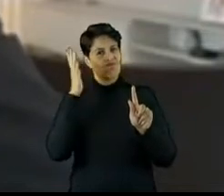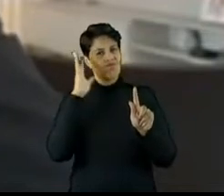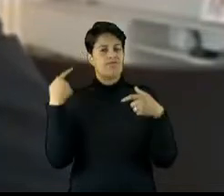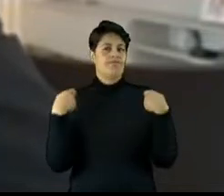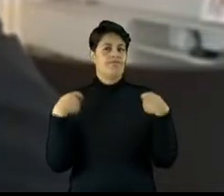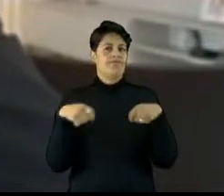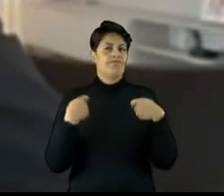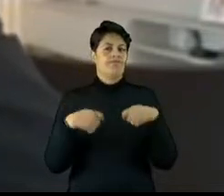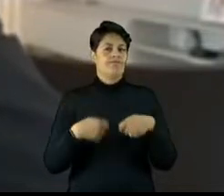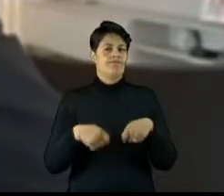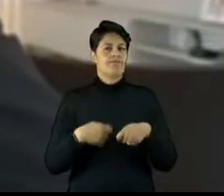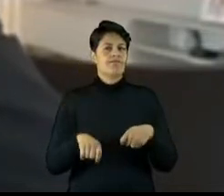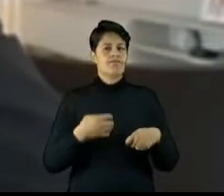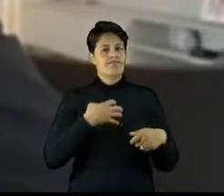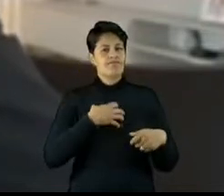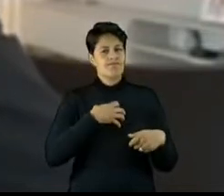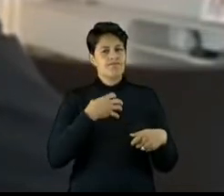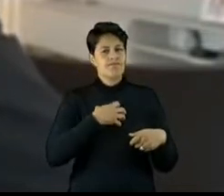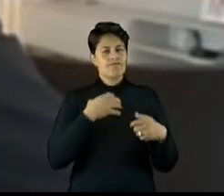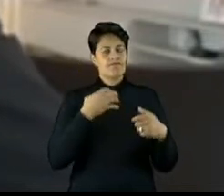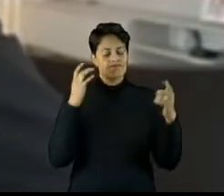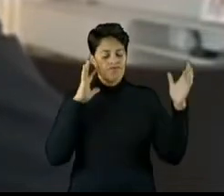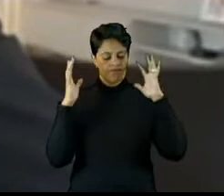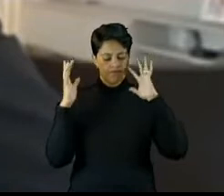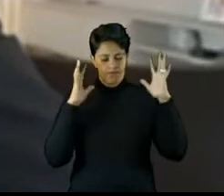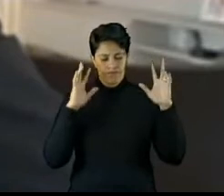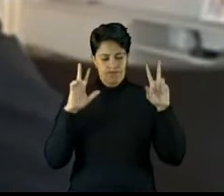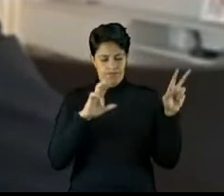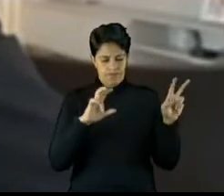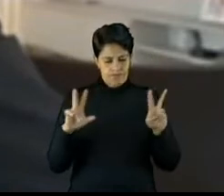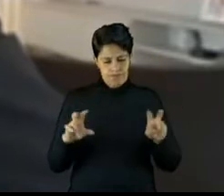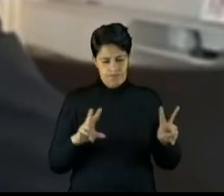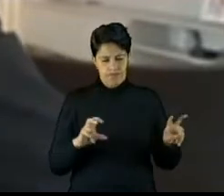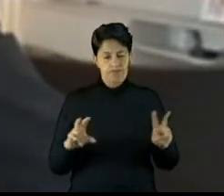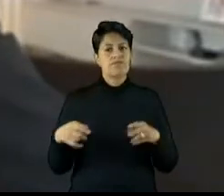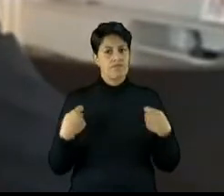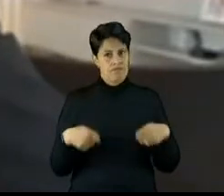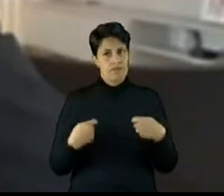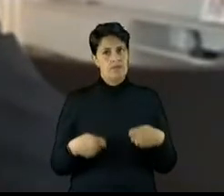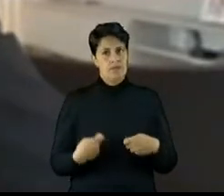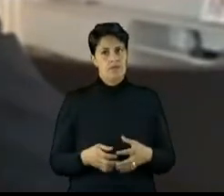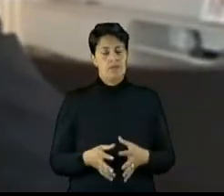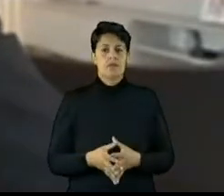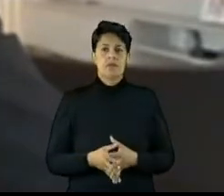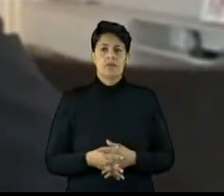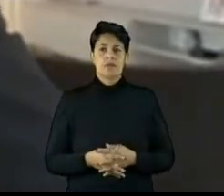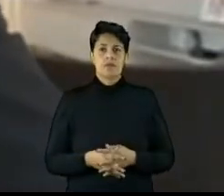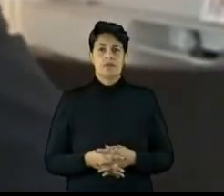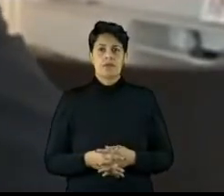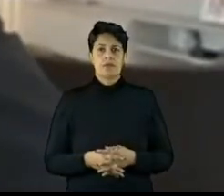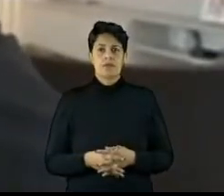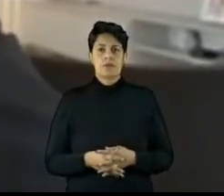Carreiro. Entretanto, as secretarias especializadas que se reportam a todos os